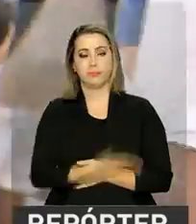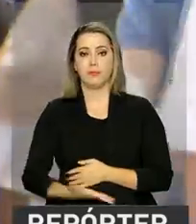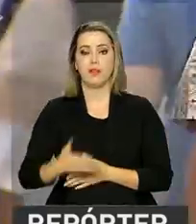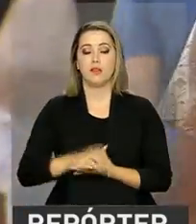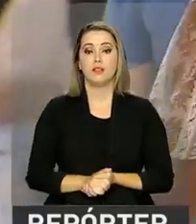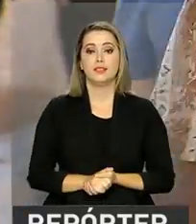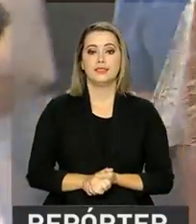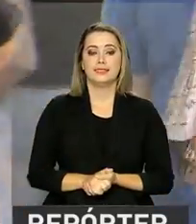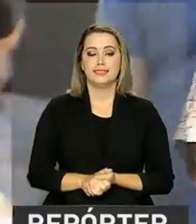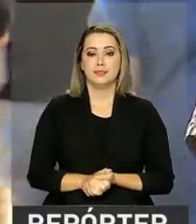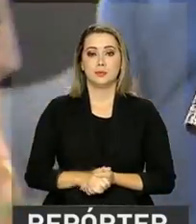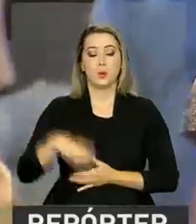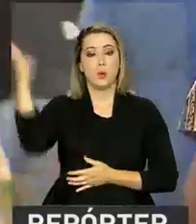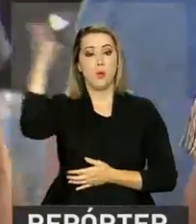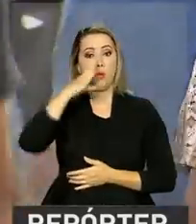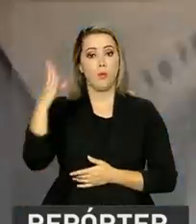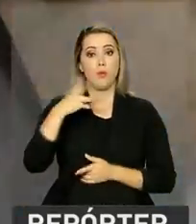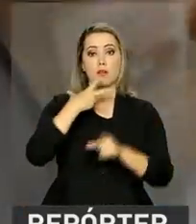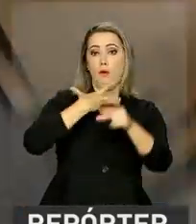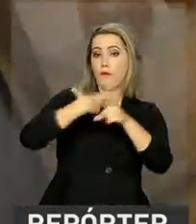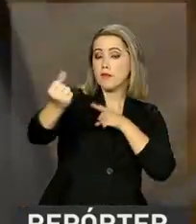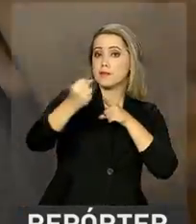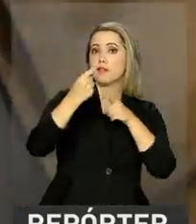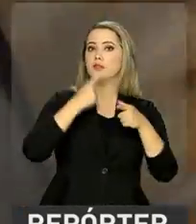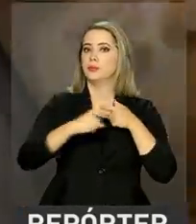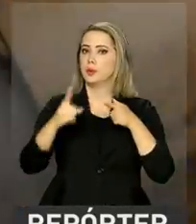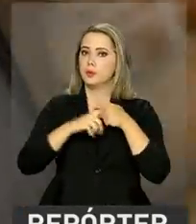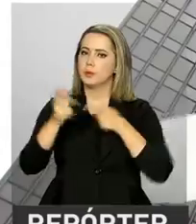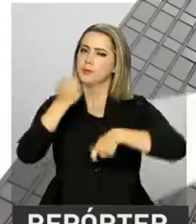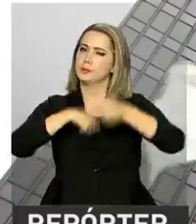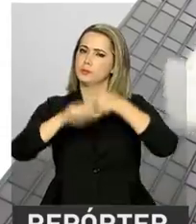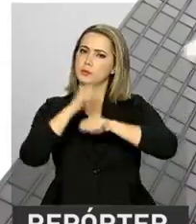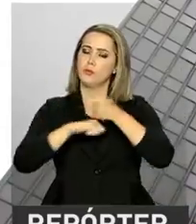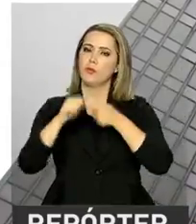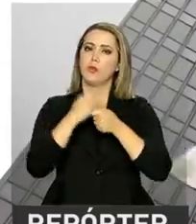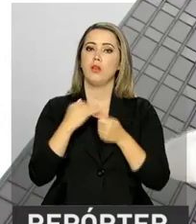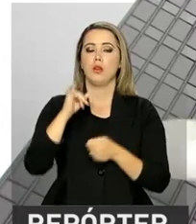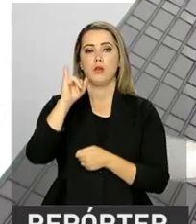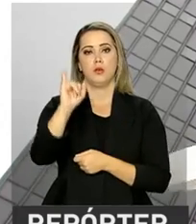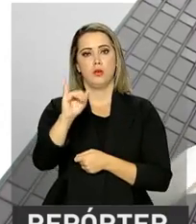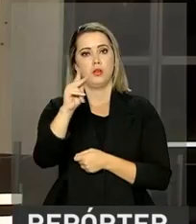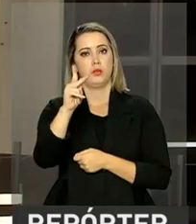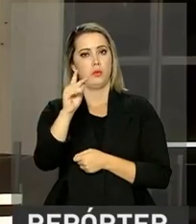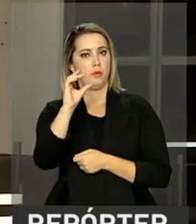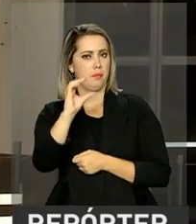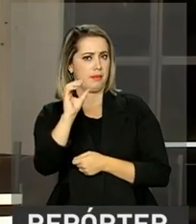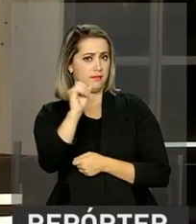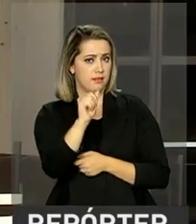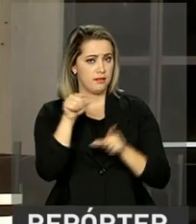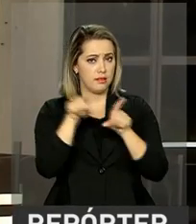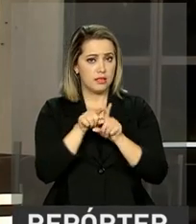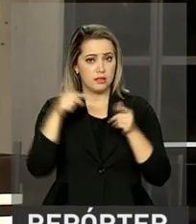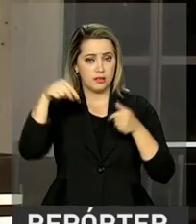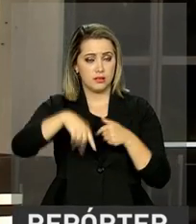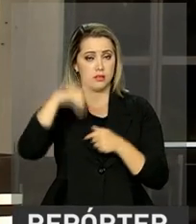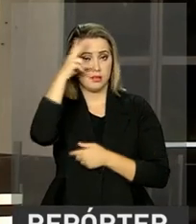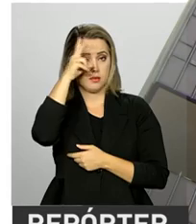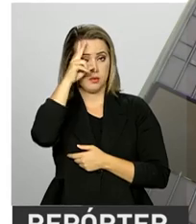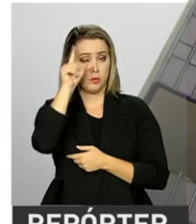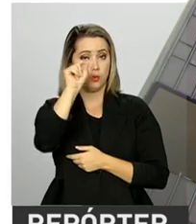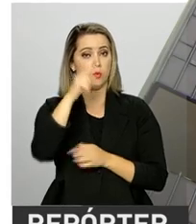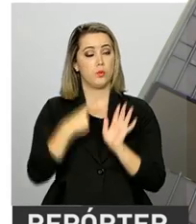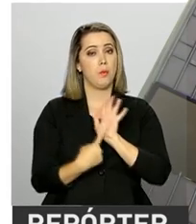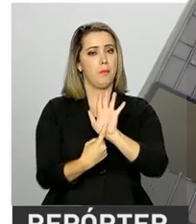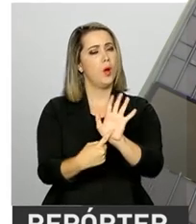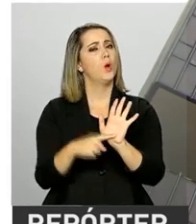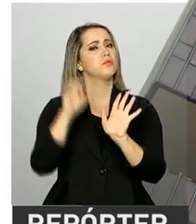história o Brasil está saindo da crise e o índice de atividade econômica do Banco Central divulgado nesta segunda-feira